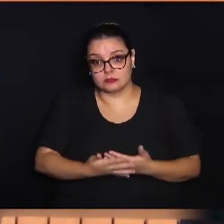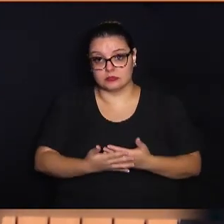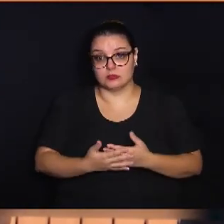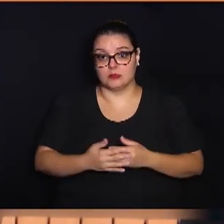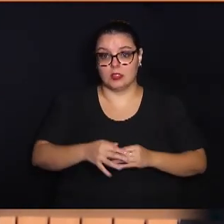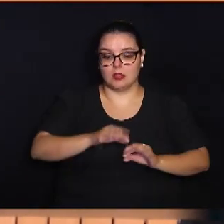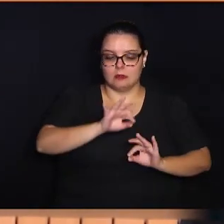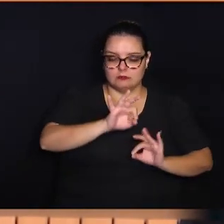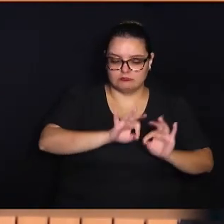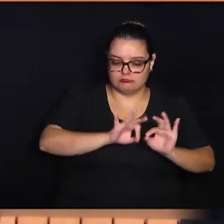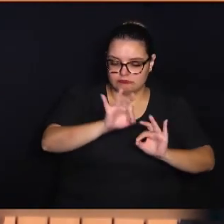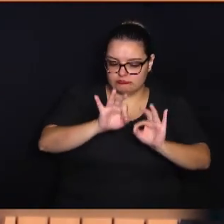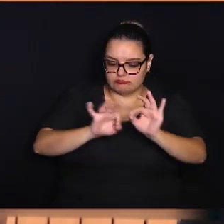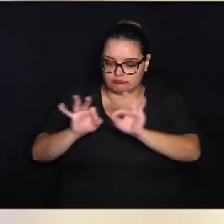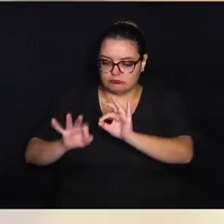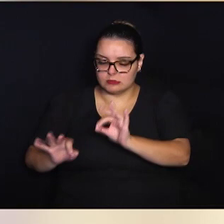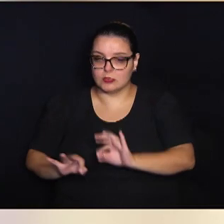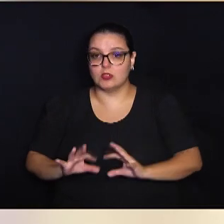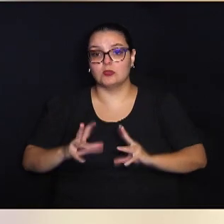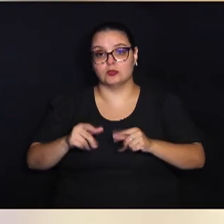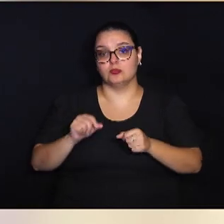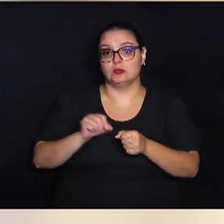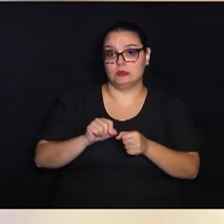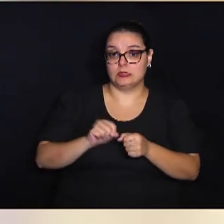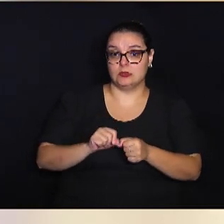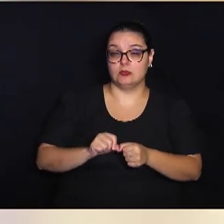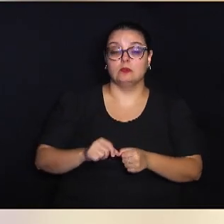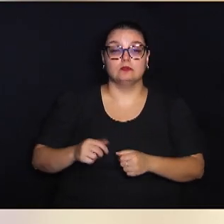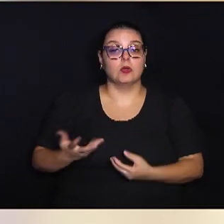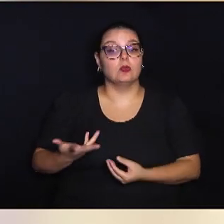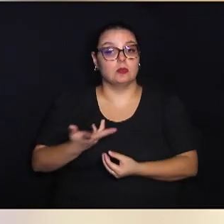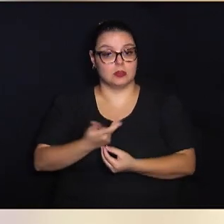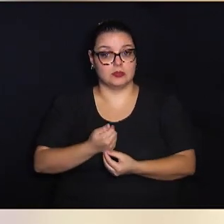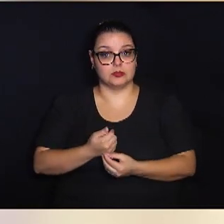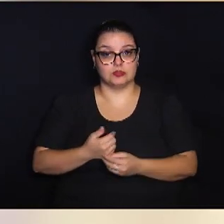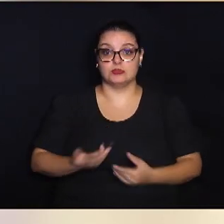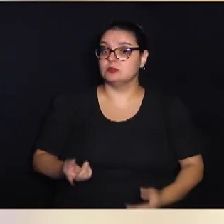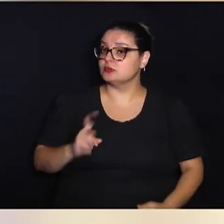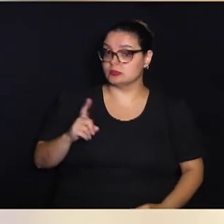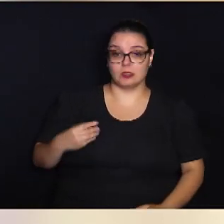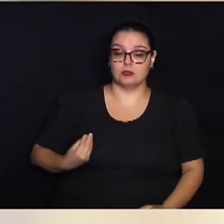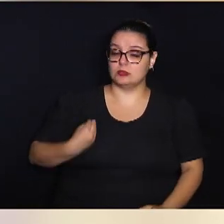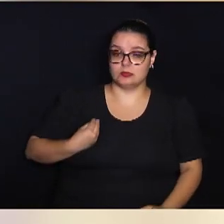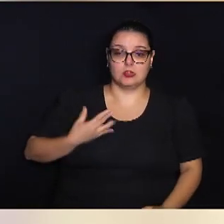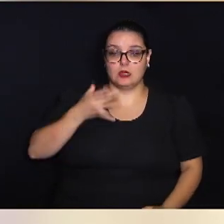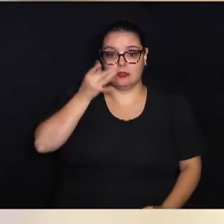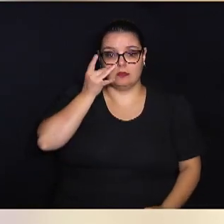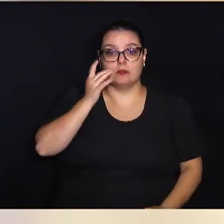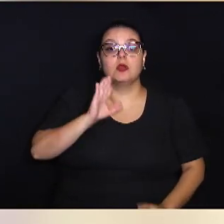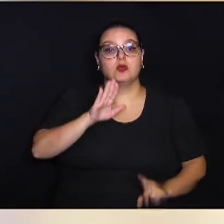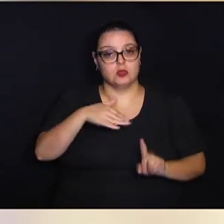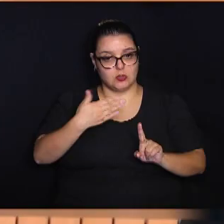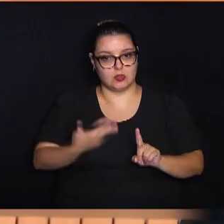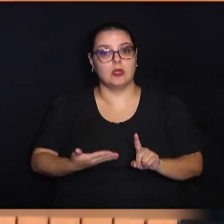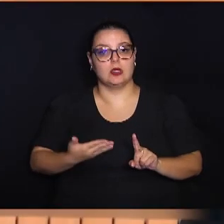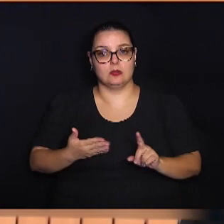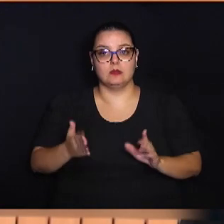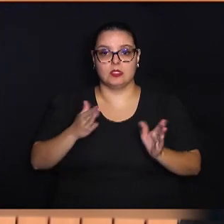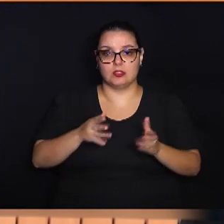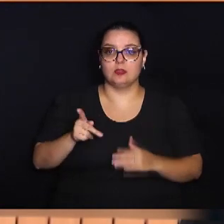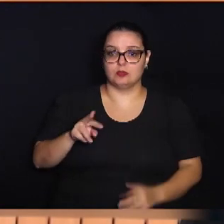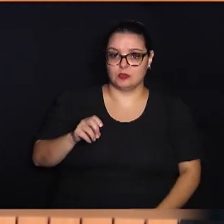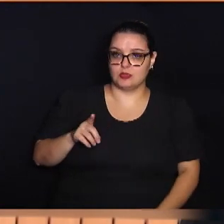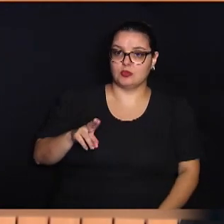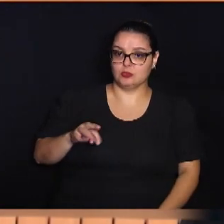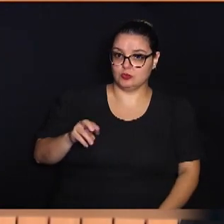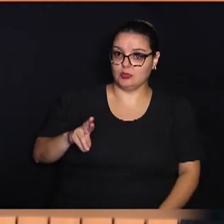moldasse aquilo que a gente estava fazendo. O artista e ilustrador não esteve presente, mas foi homenageado pelo produtor. A